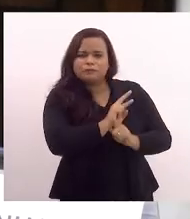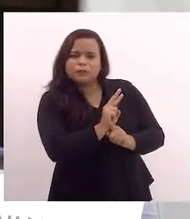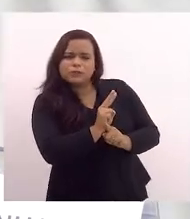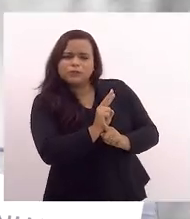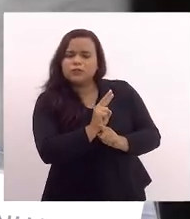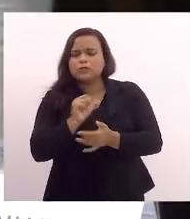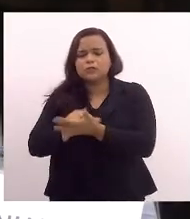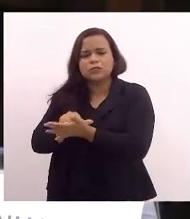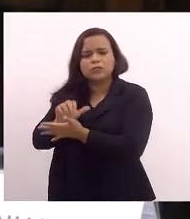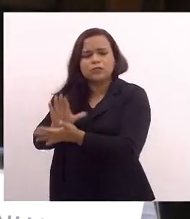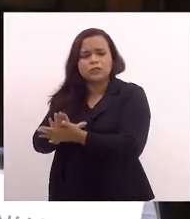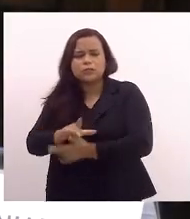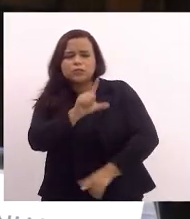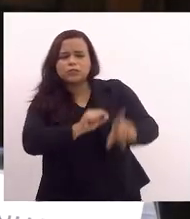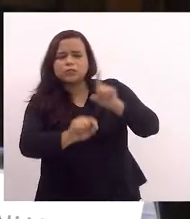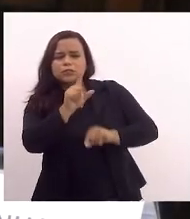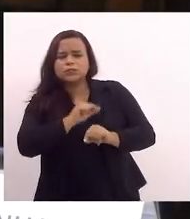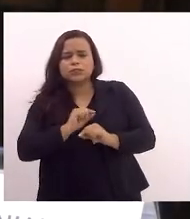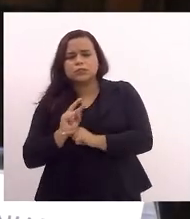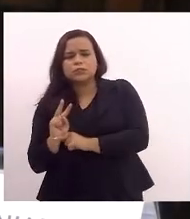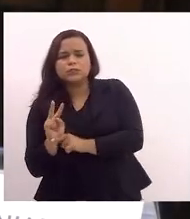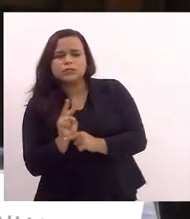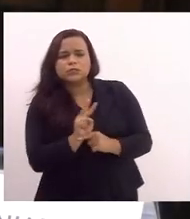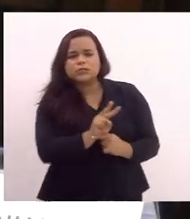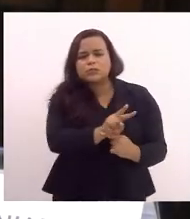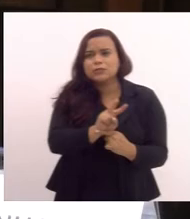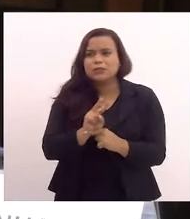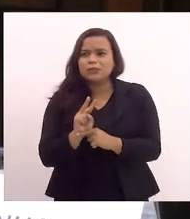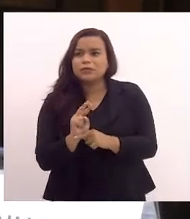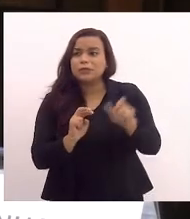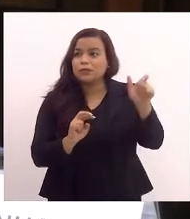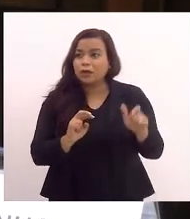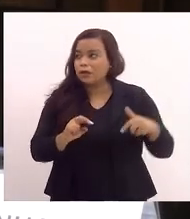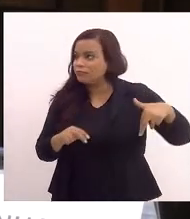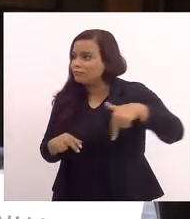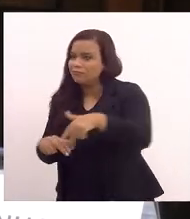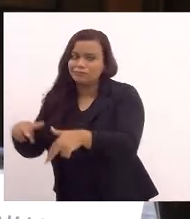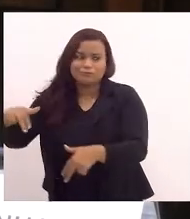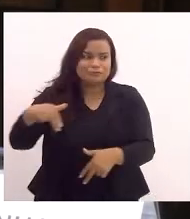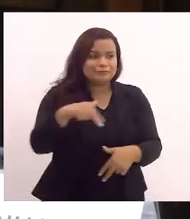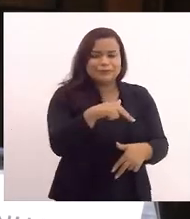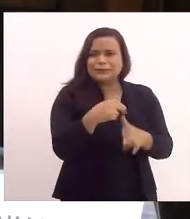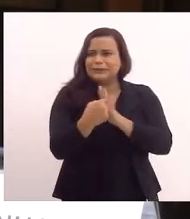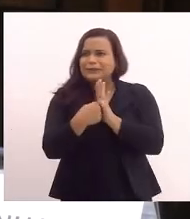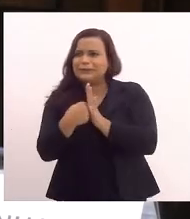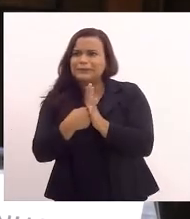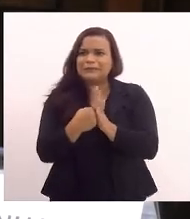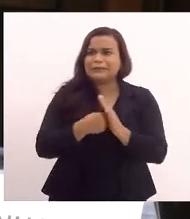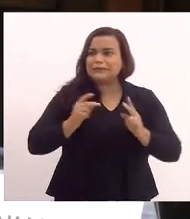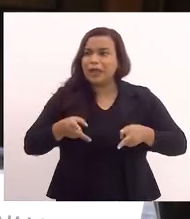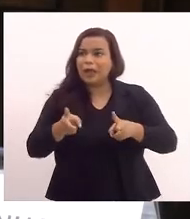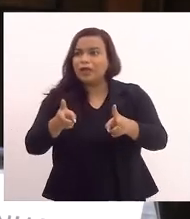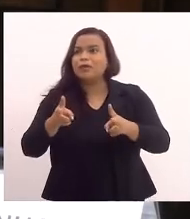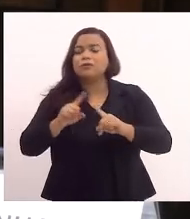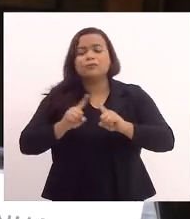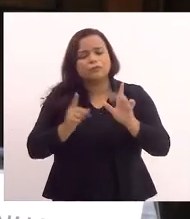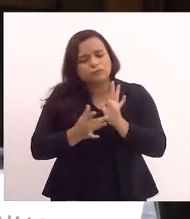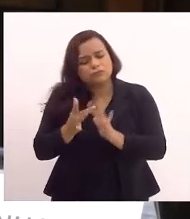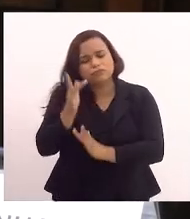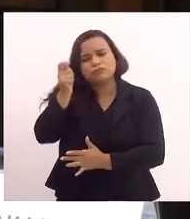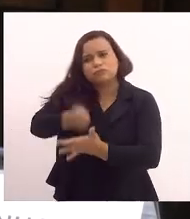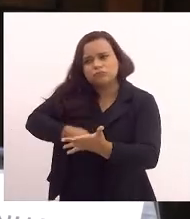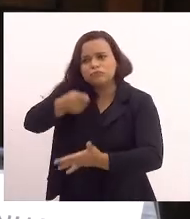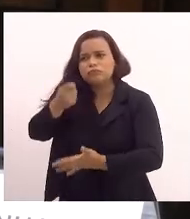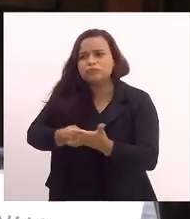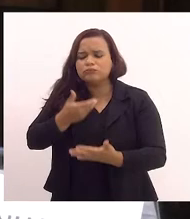previamente selecionado, seu ir e vir era impedido, constantemente revistado. Mas Jesus insistia, erguia